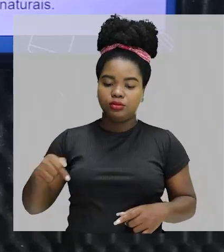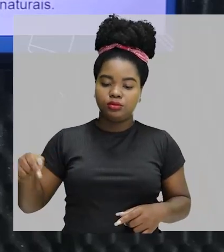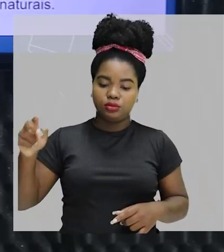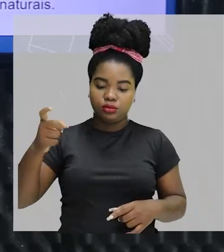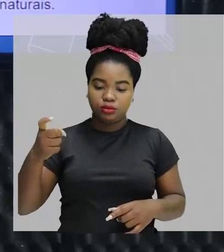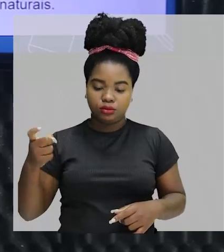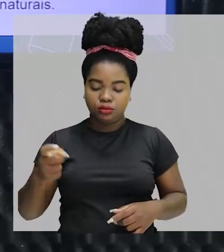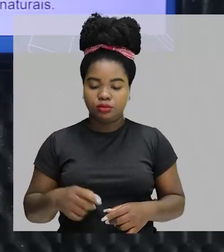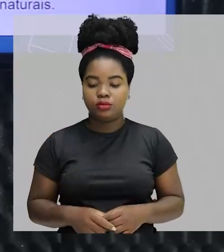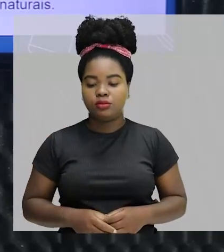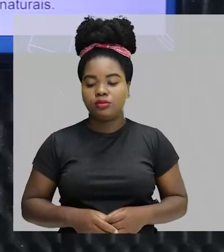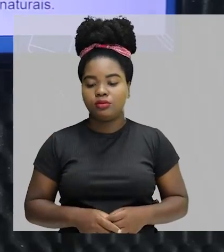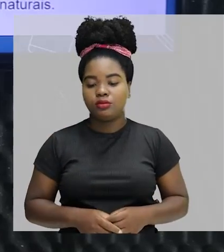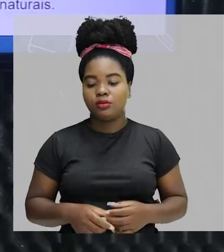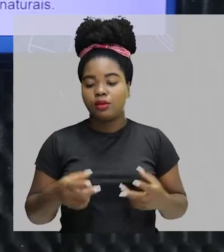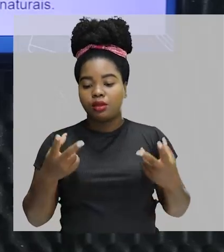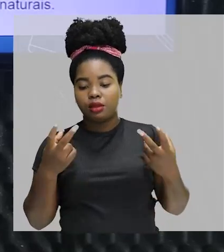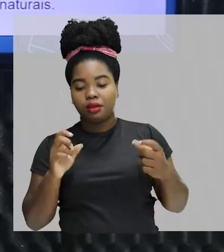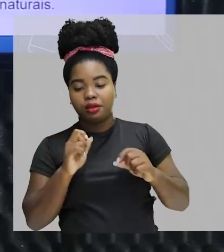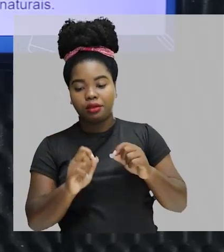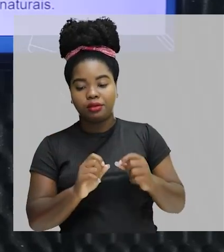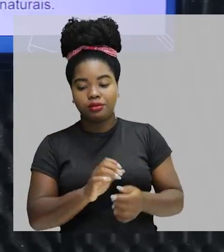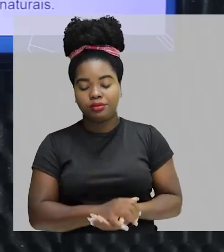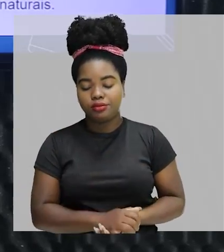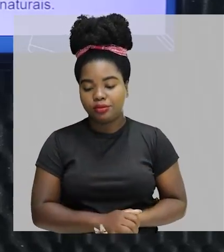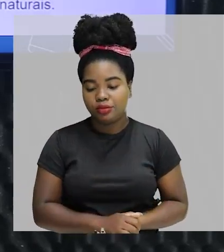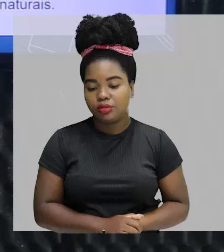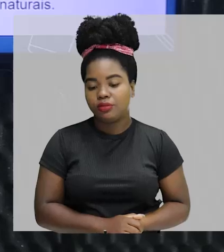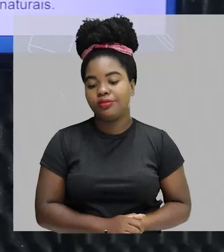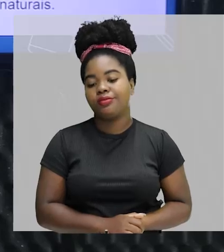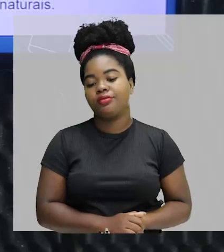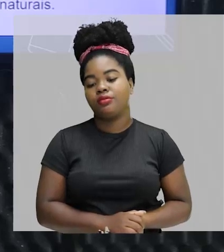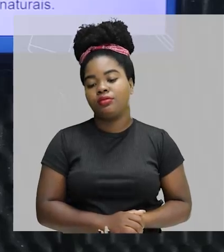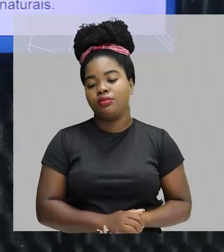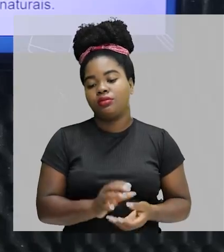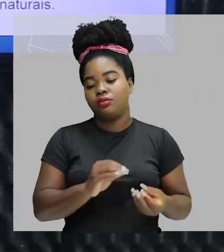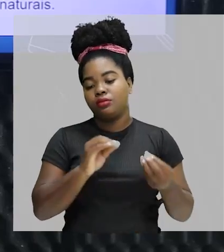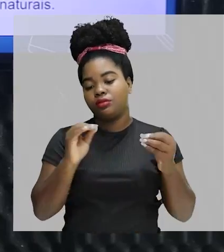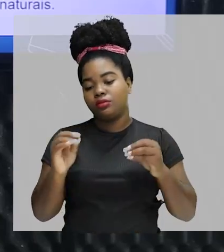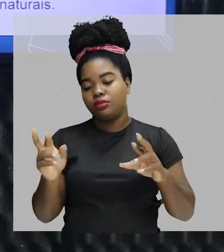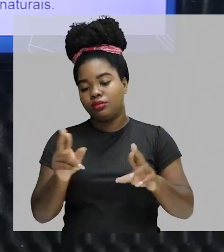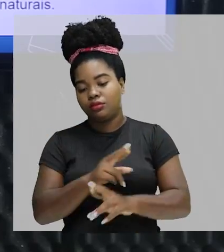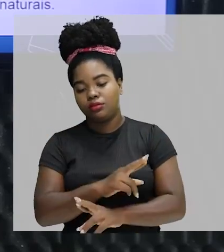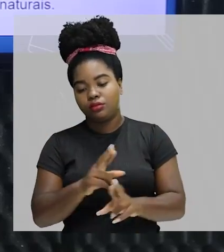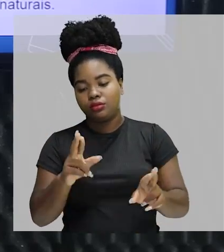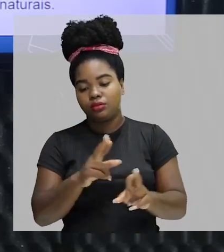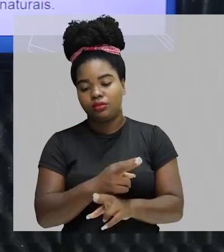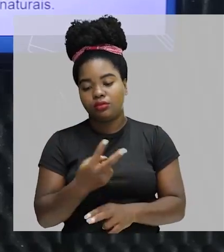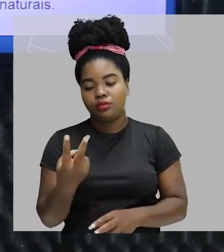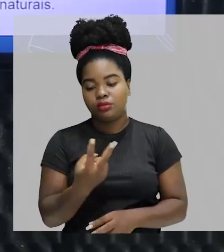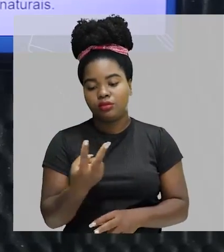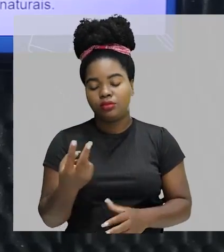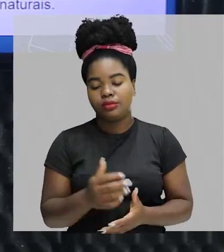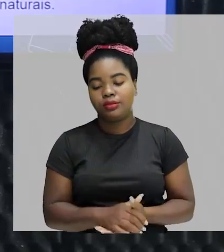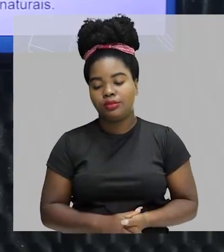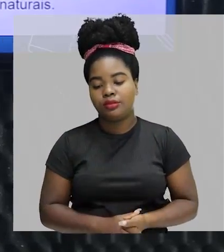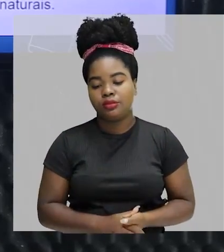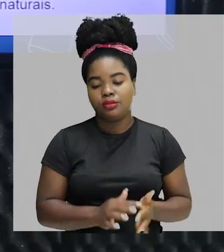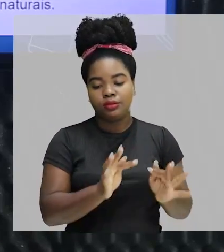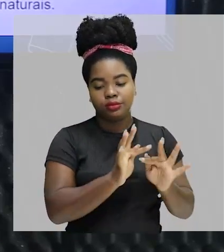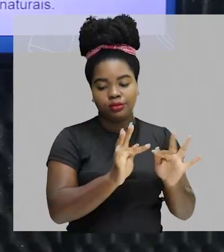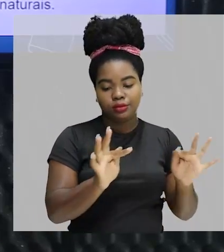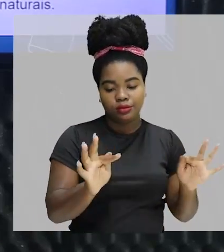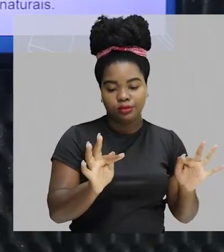vezes q elevado a x. Perceba que aqui a gente já está escrevendo, associando, tá? Ó, fazendo a relação